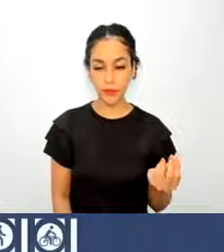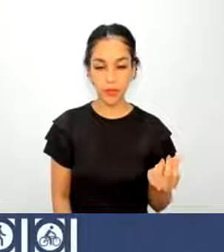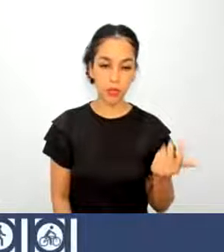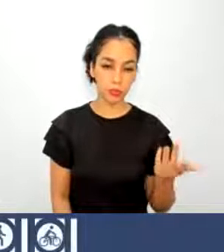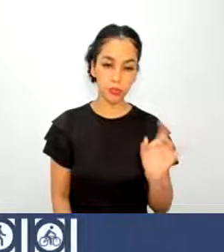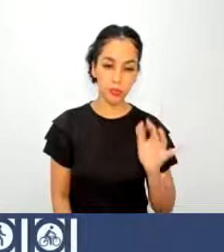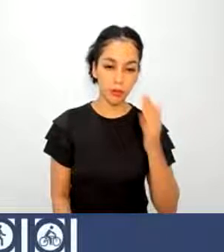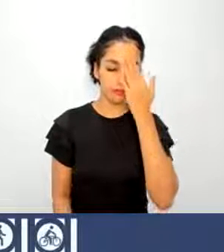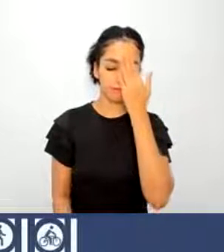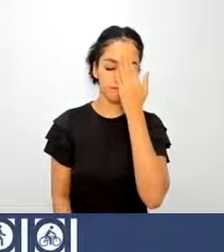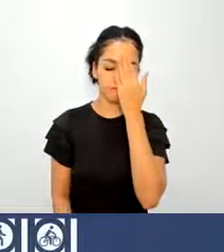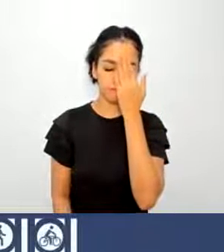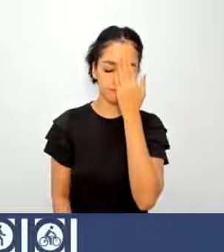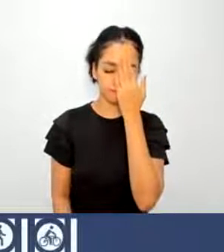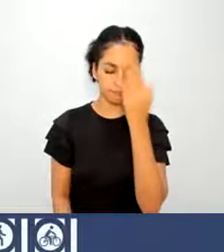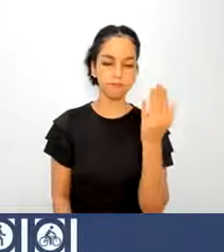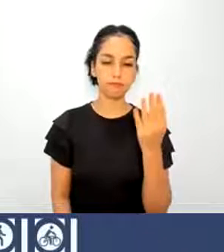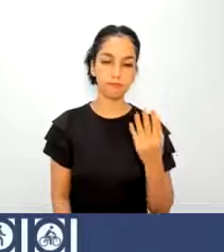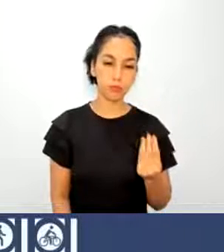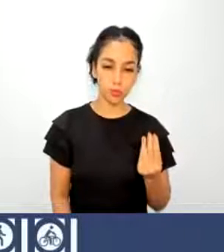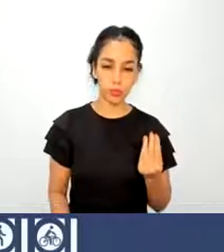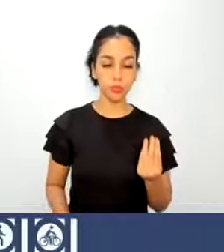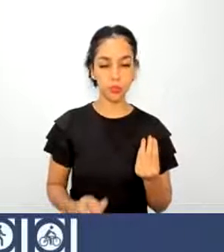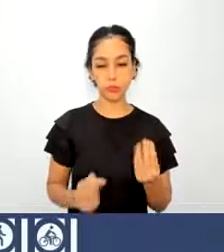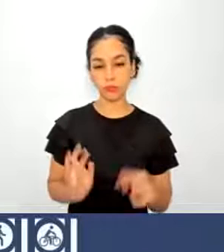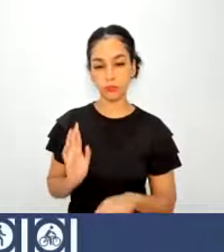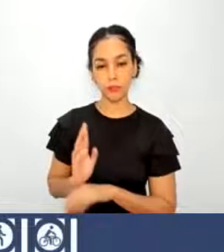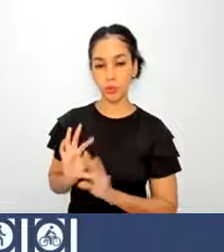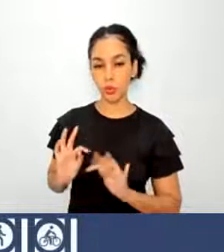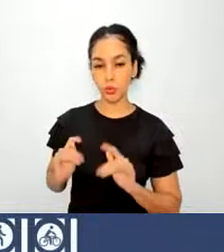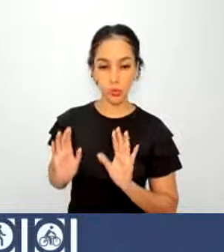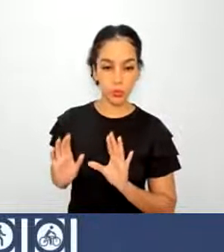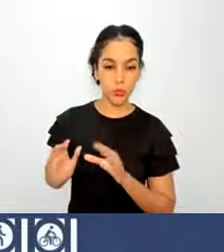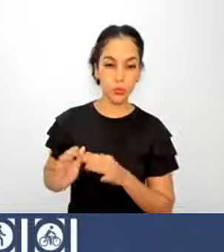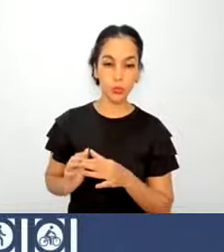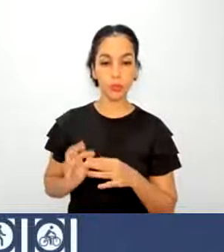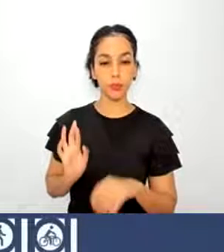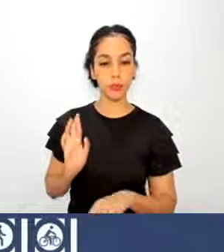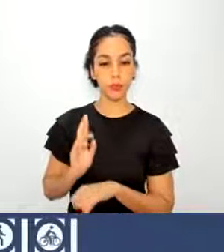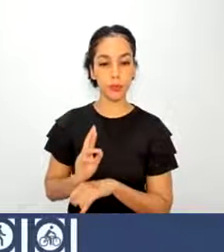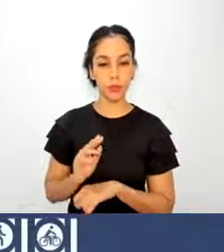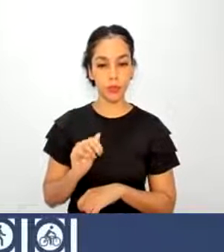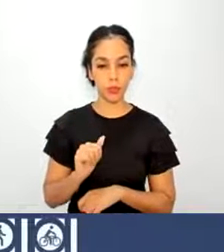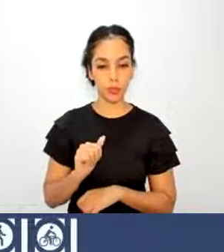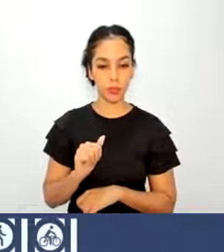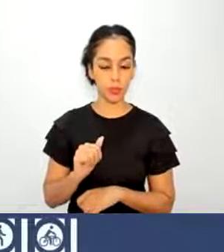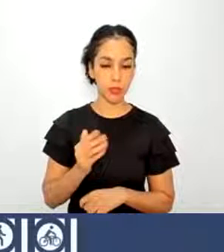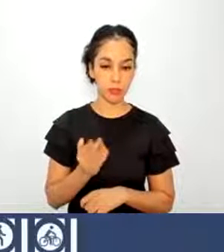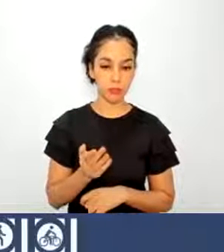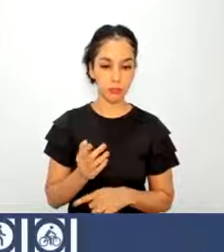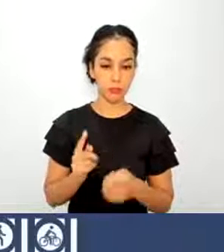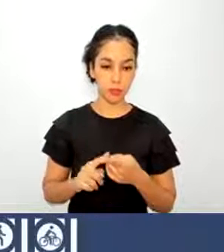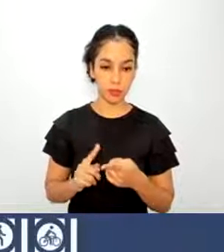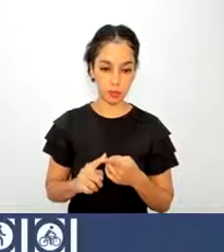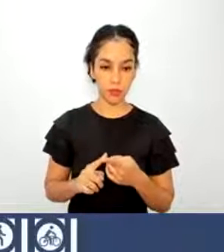agradecer muitíssimo, em nome de toda a equipe, em nome da Andes e do Cal São